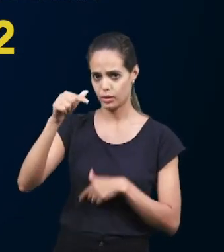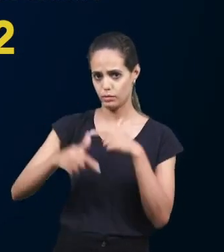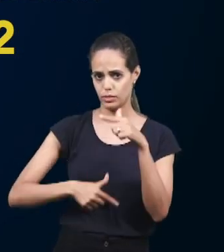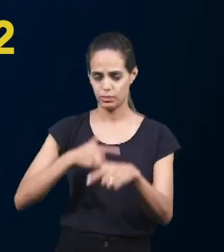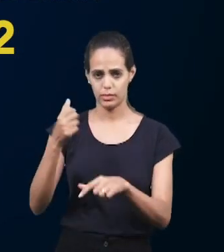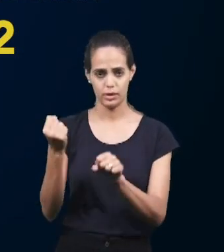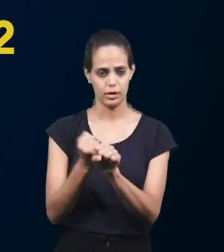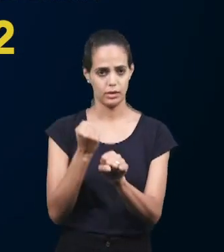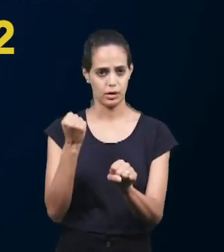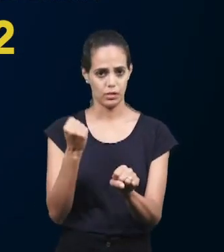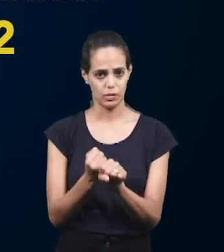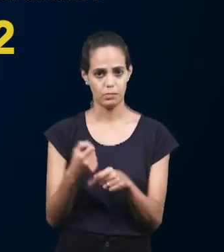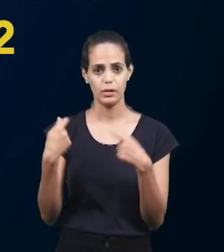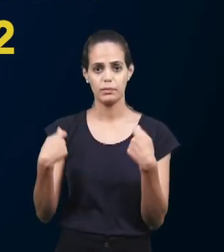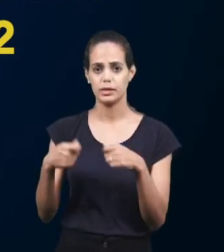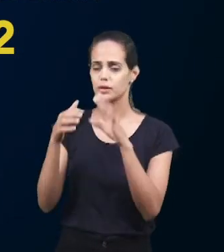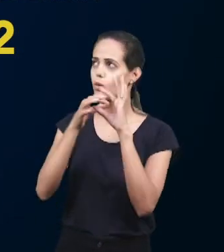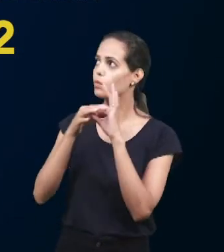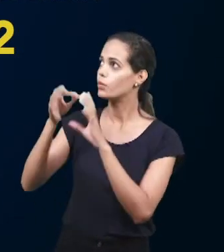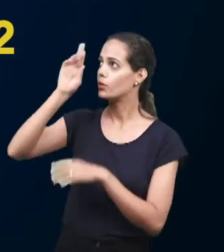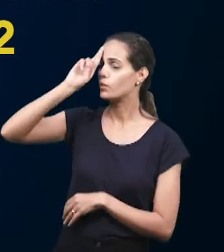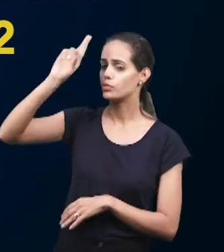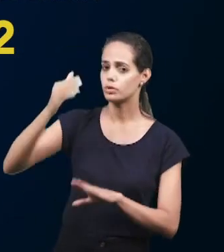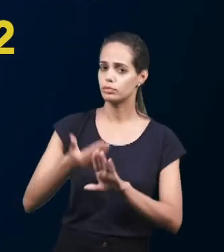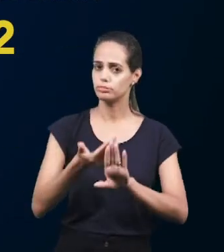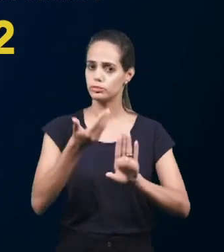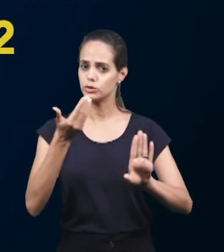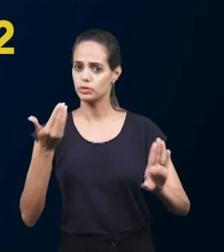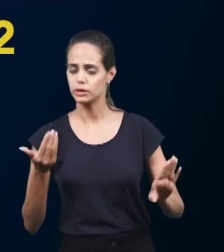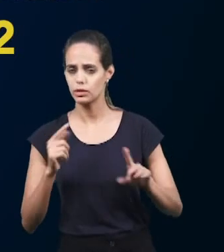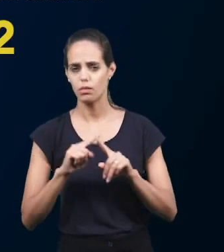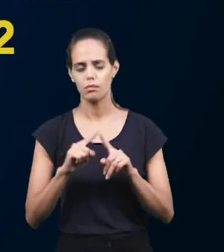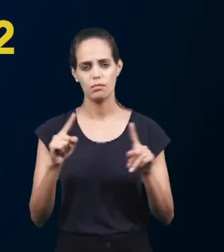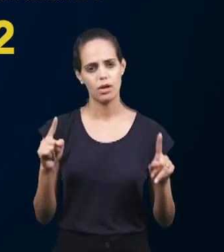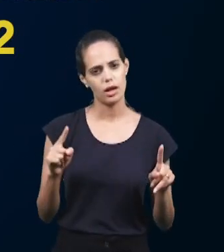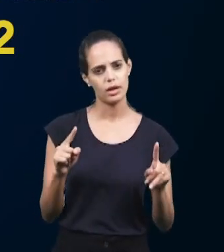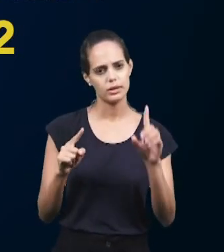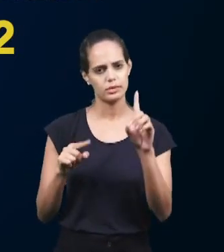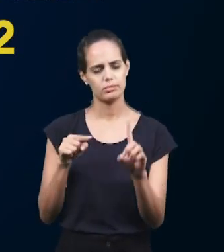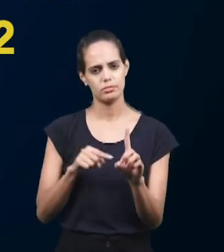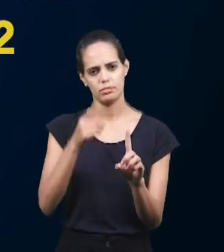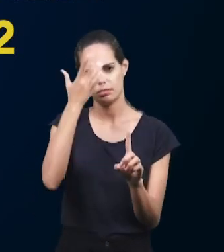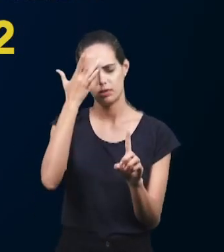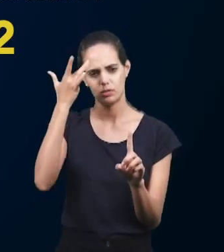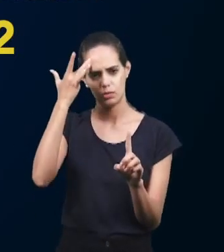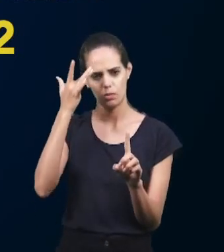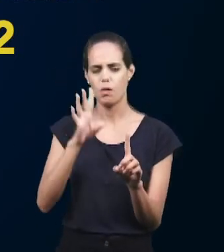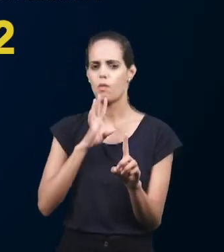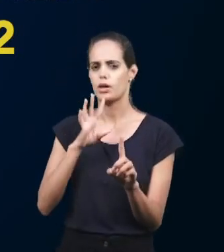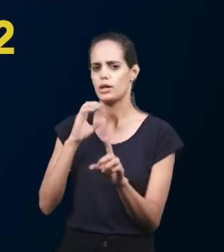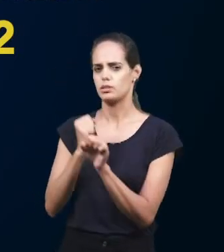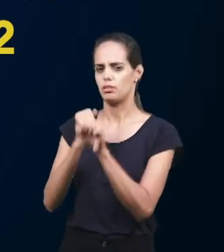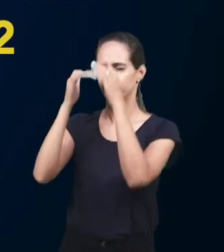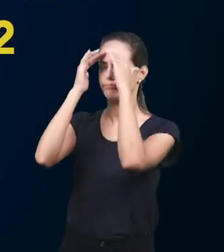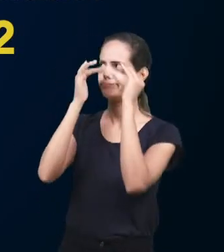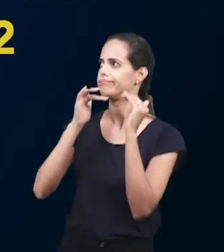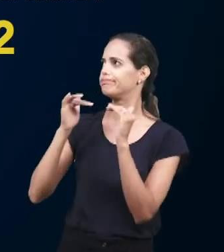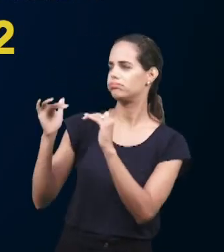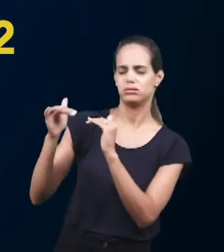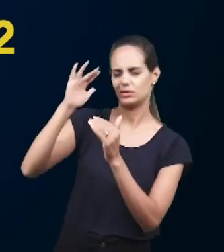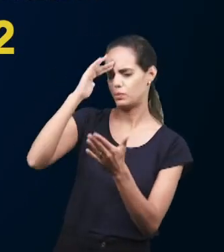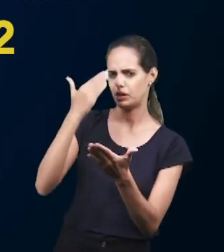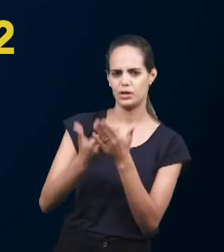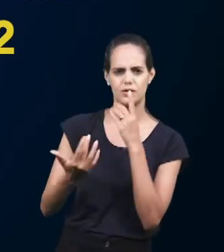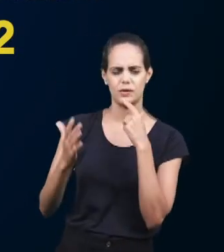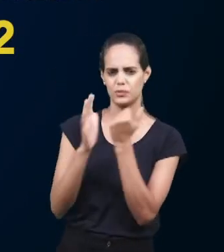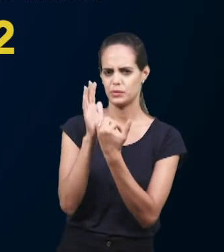em comunhão com o Senhor e de andar em santificação. Mas aquele que conhece a obra e está vivendo em desobediência, não fazendo a aspersão do